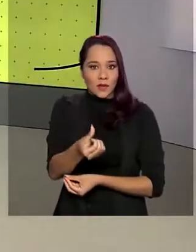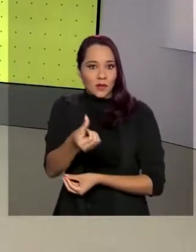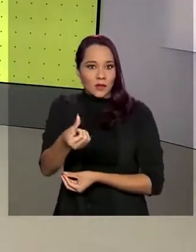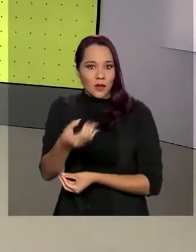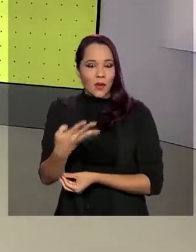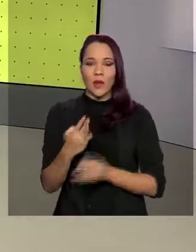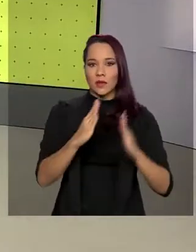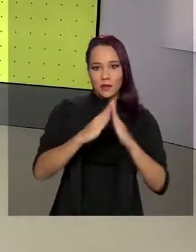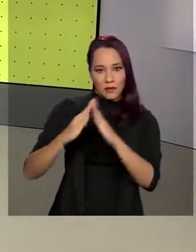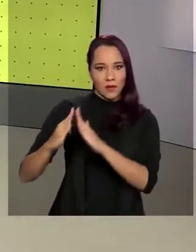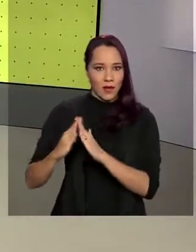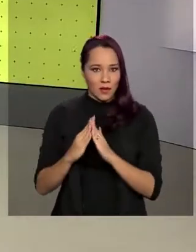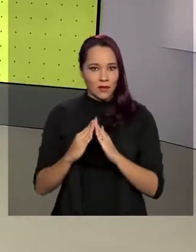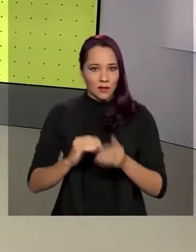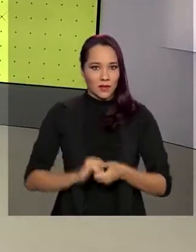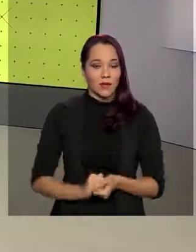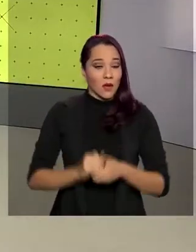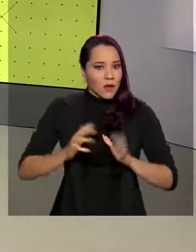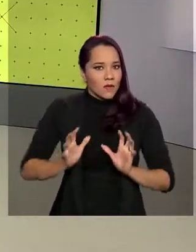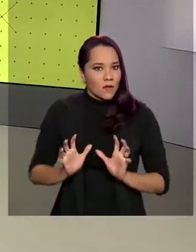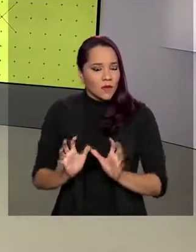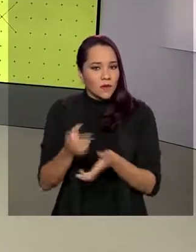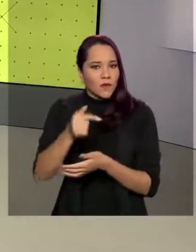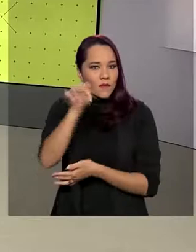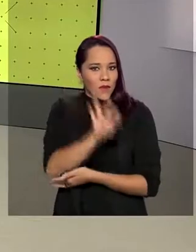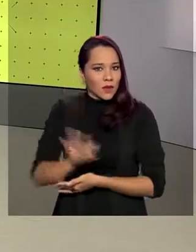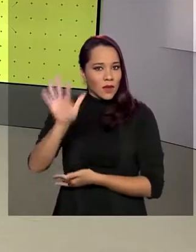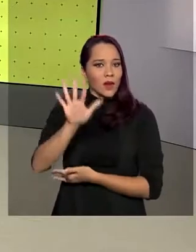1.164 moradias populares. O investimento federal